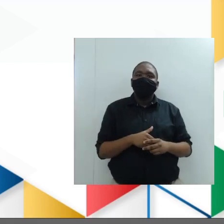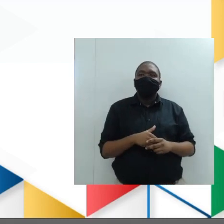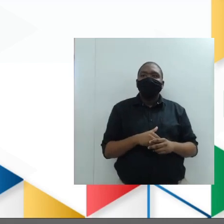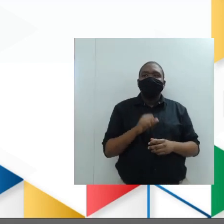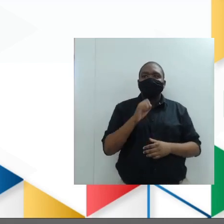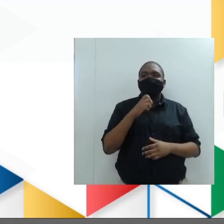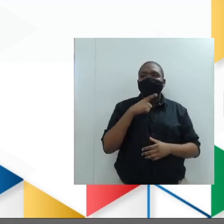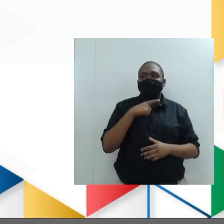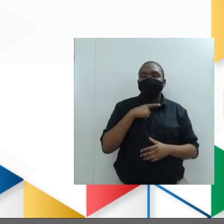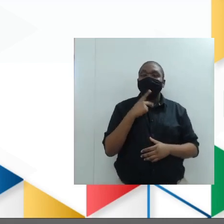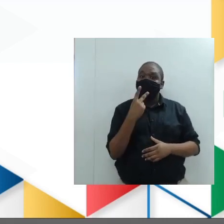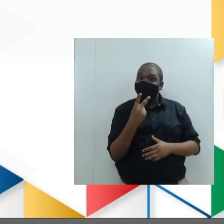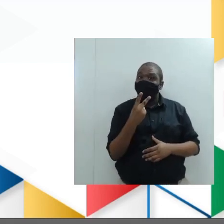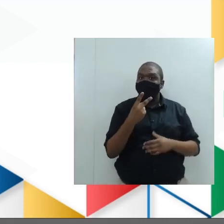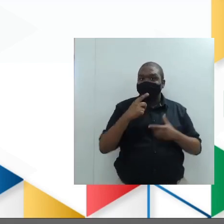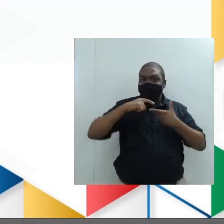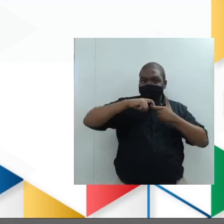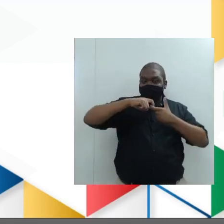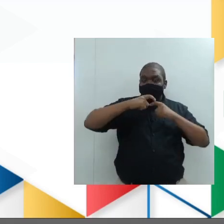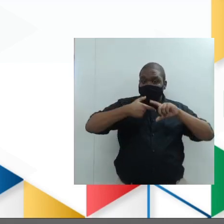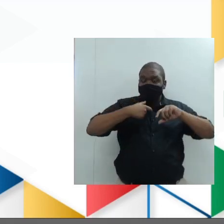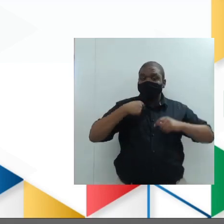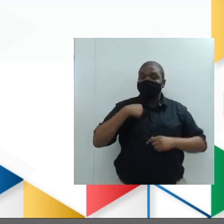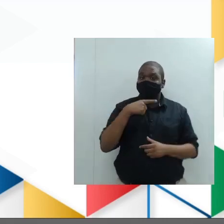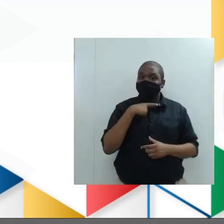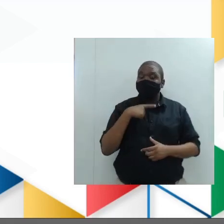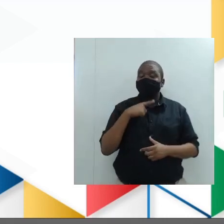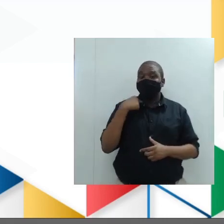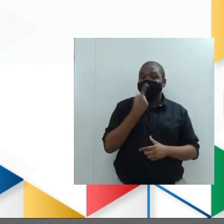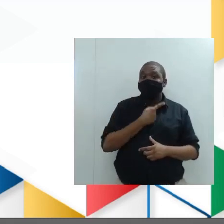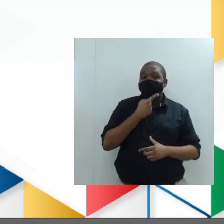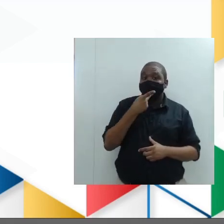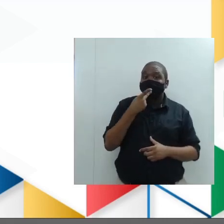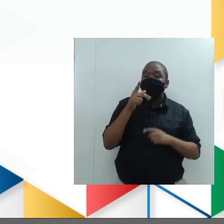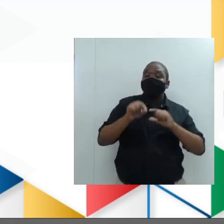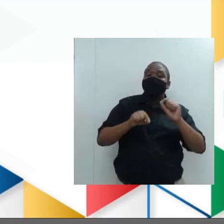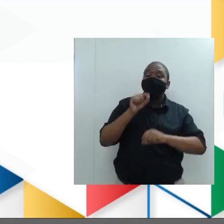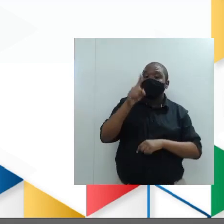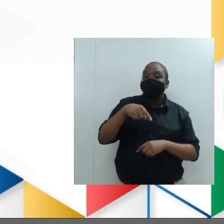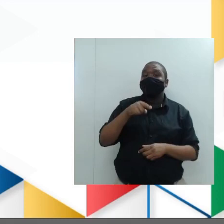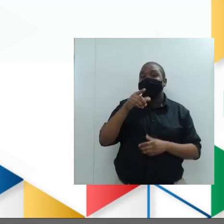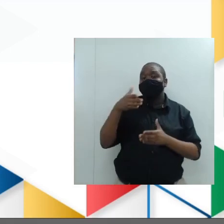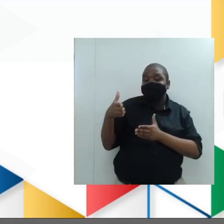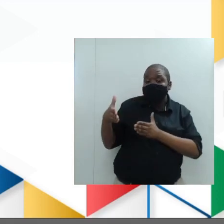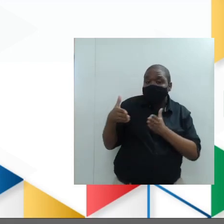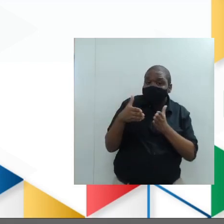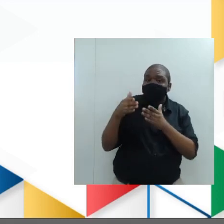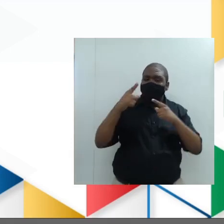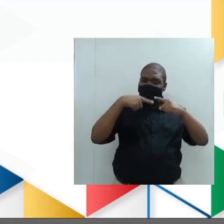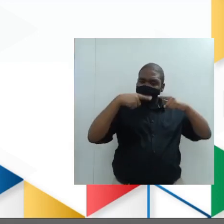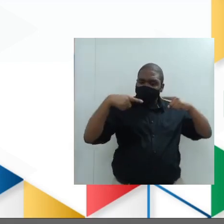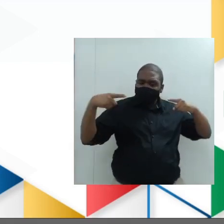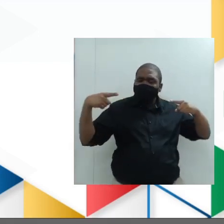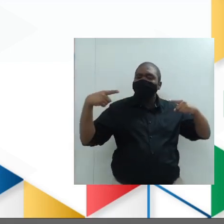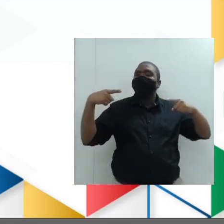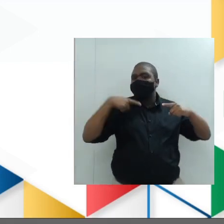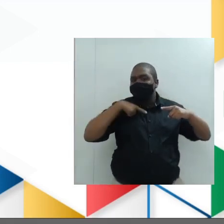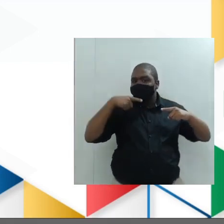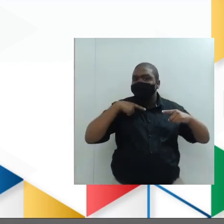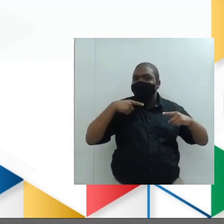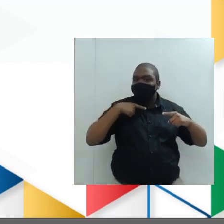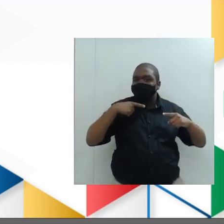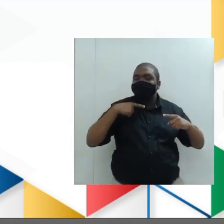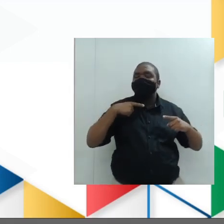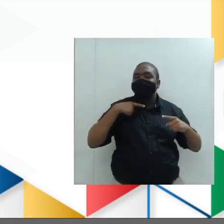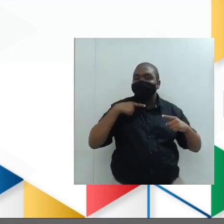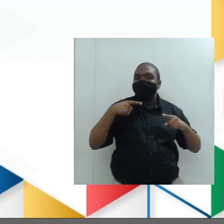tenho dois nós consecutivos, eu tenho o que a gente chama de ramos. É esse caminho. A corrente elétrica, ao longo